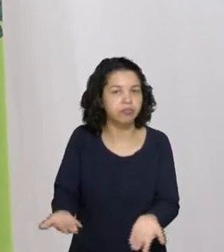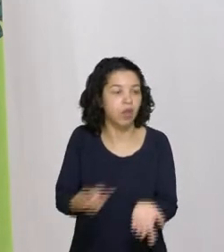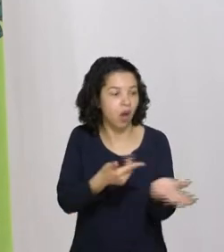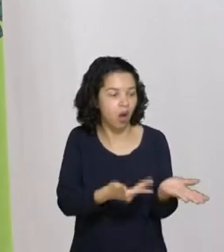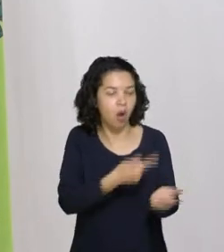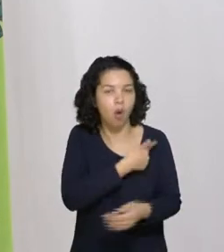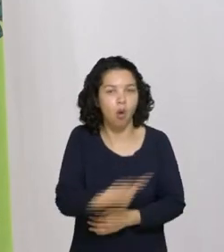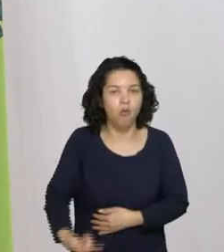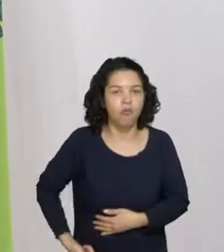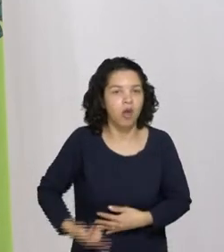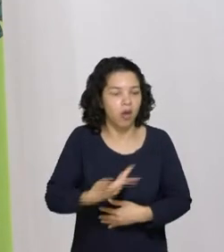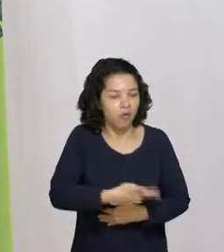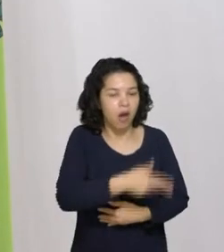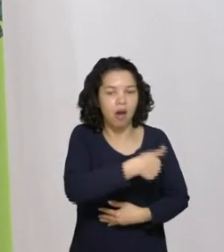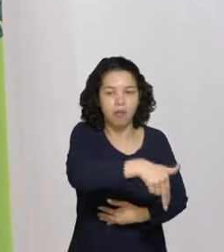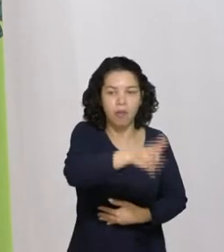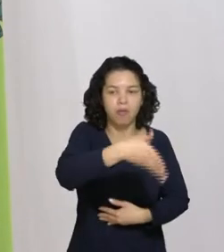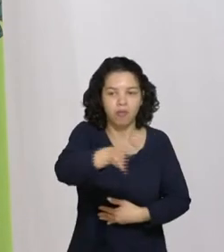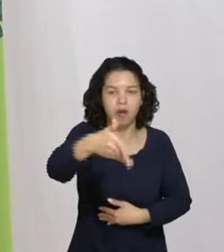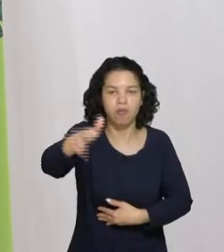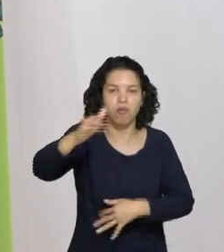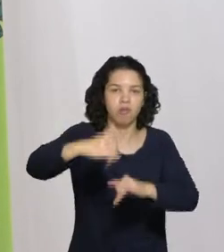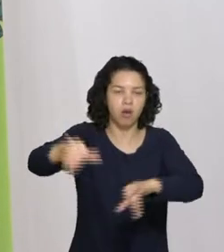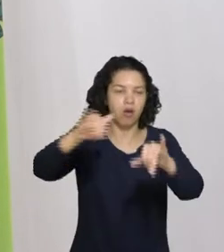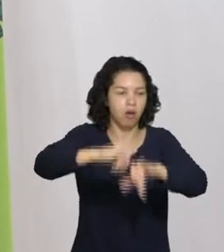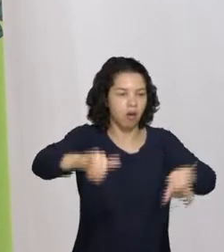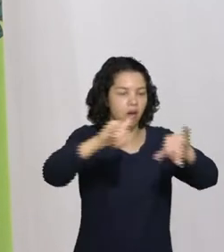sai por aí anunciando obras novas.